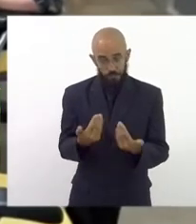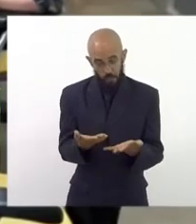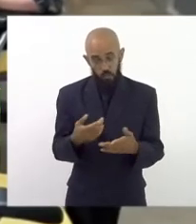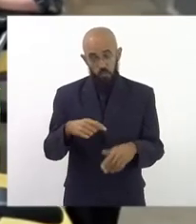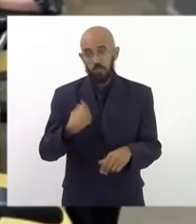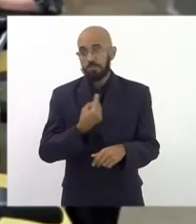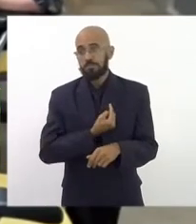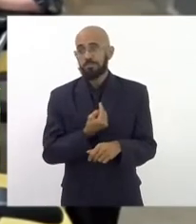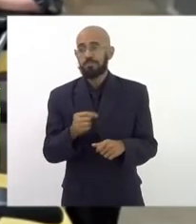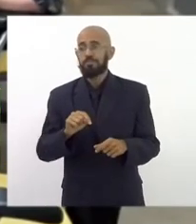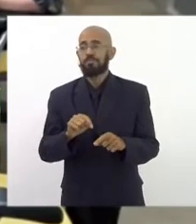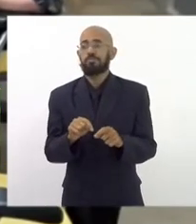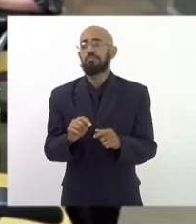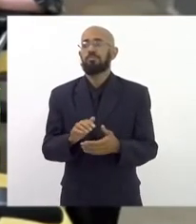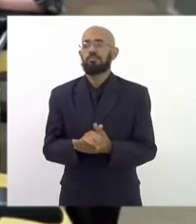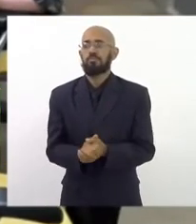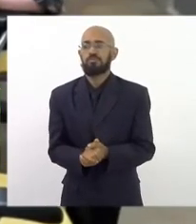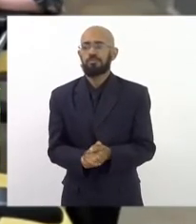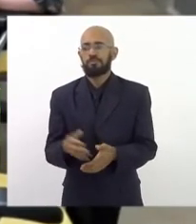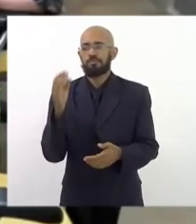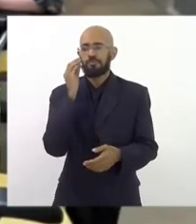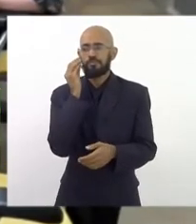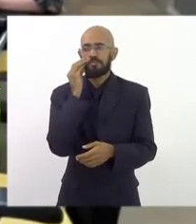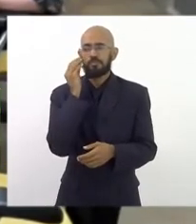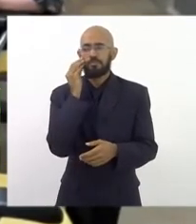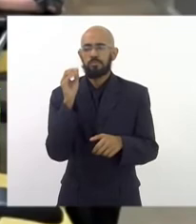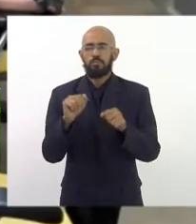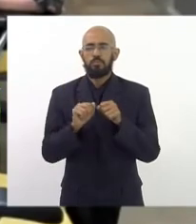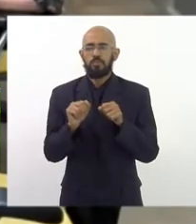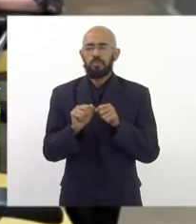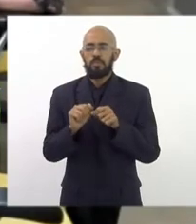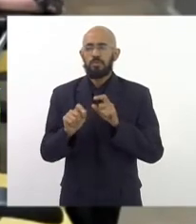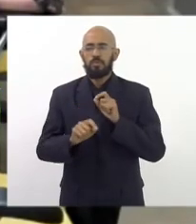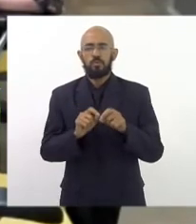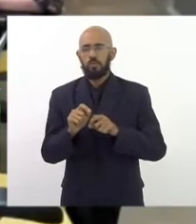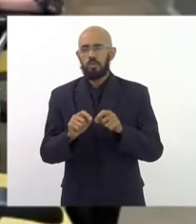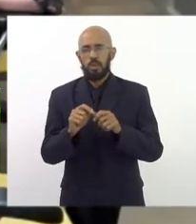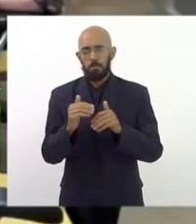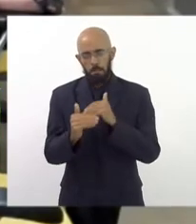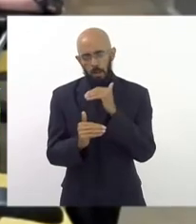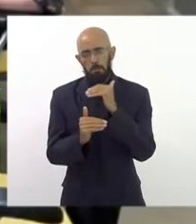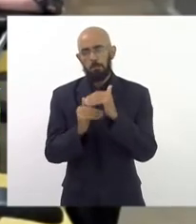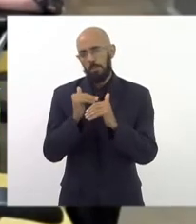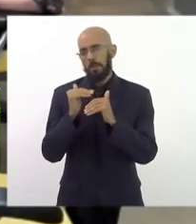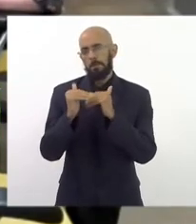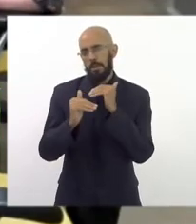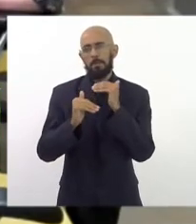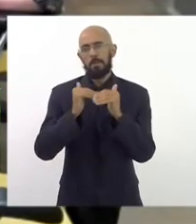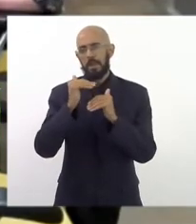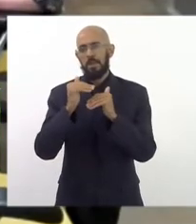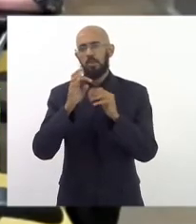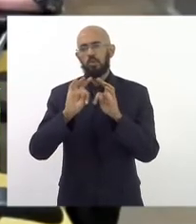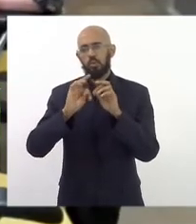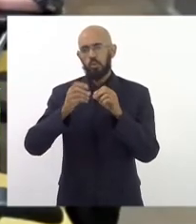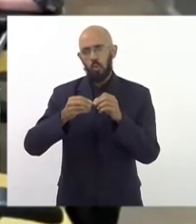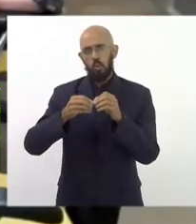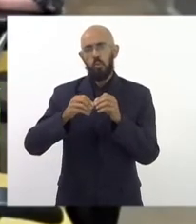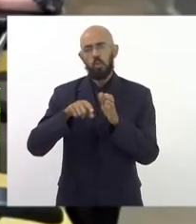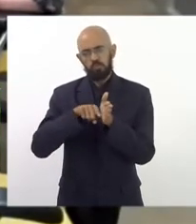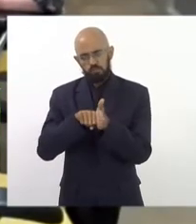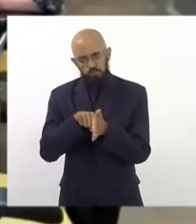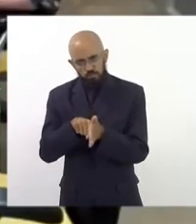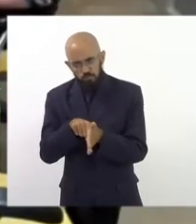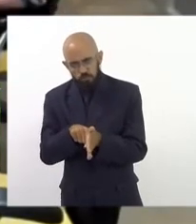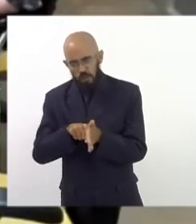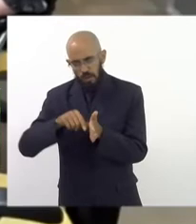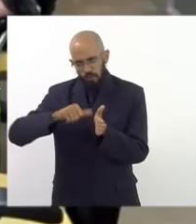está... o que a gente está tentando fazer é também fazer passo a passo com todo o critério, todo o cuidado também para a gente